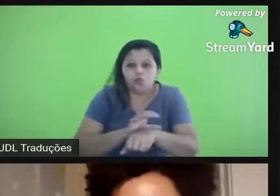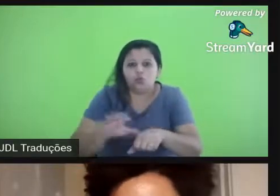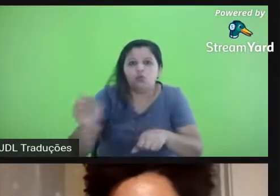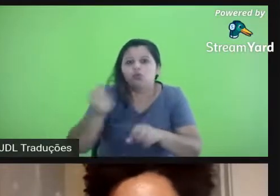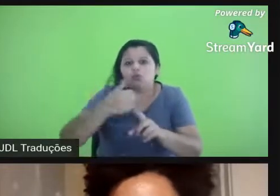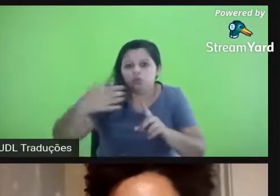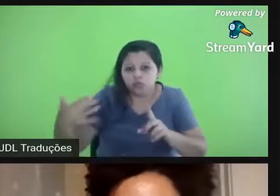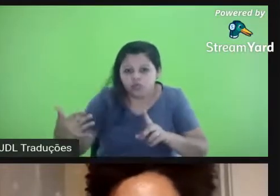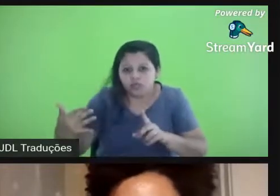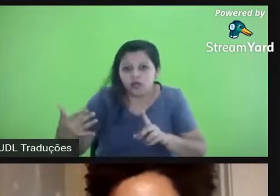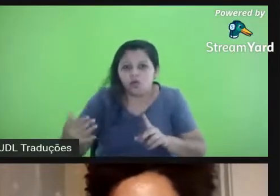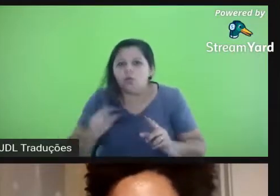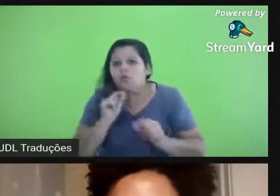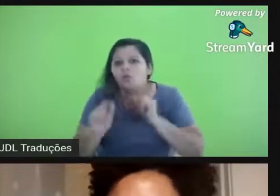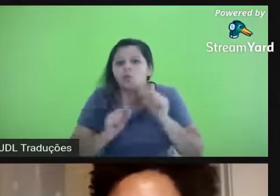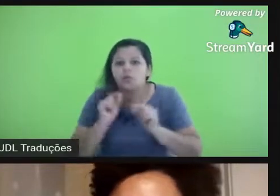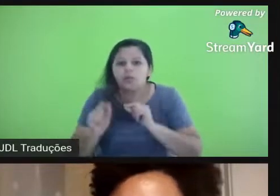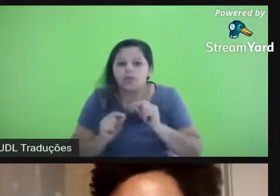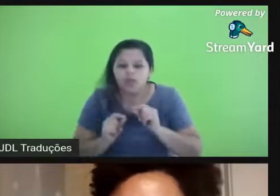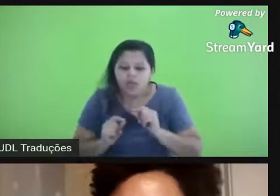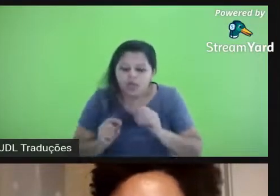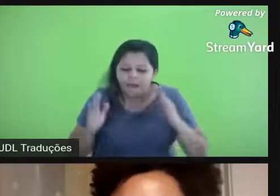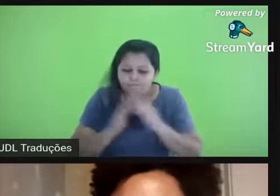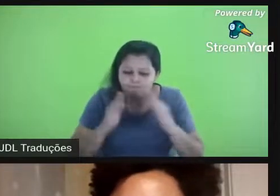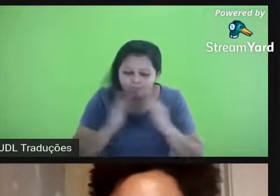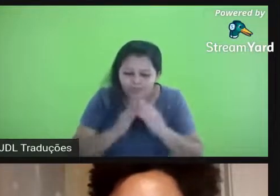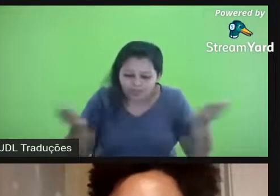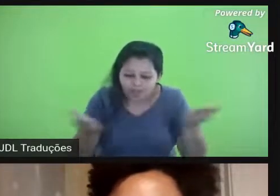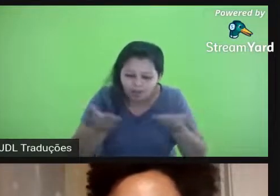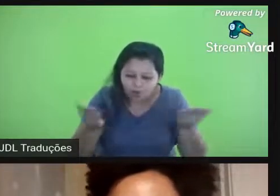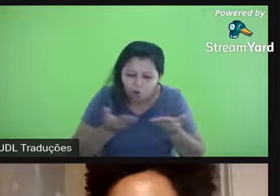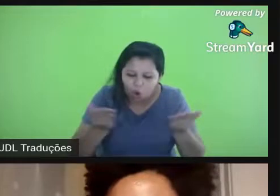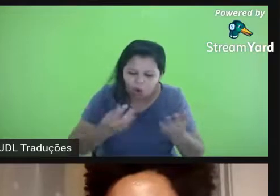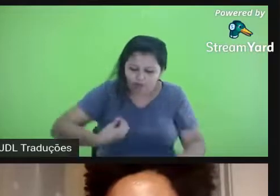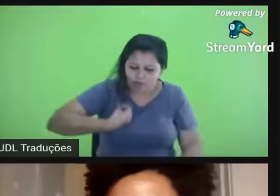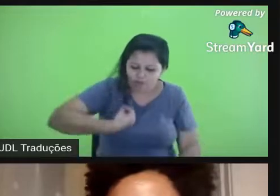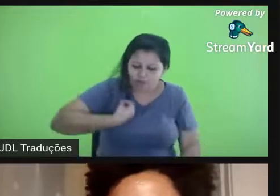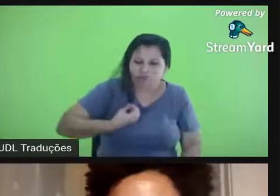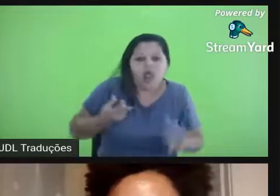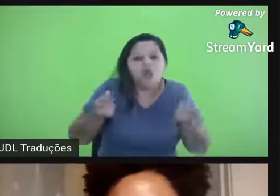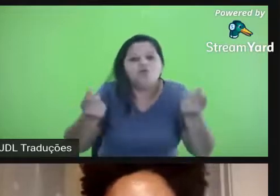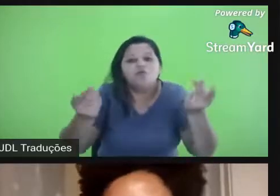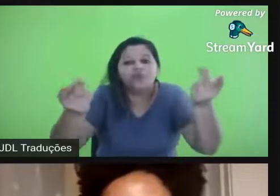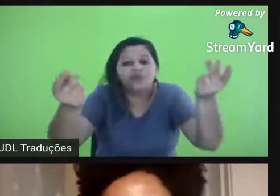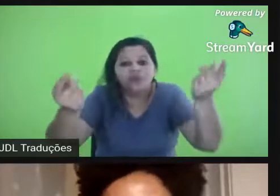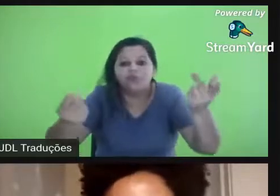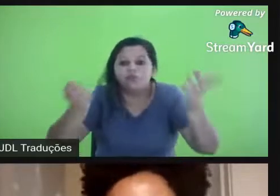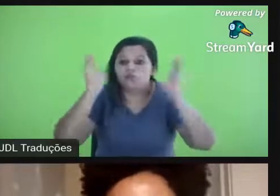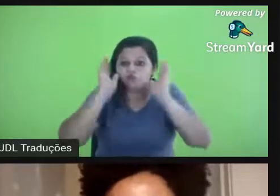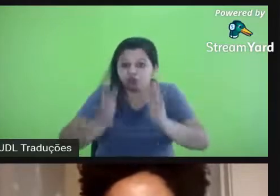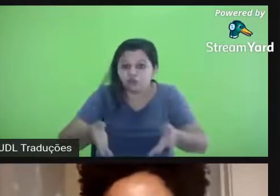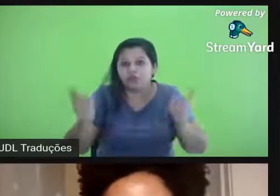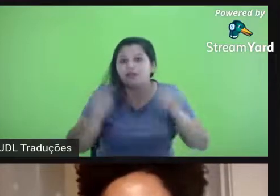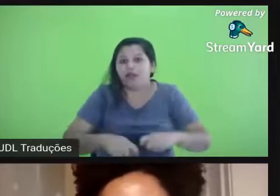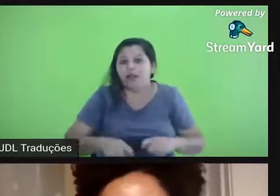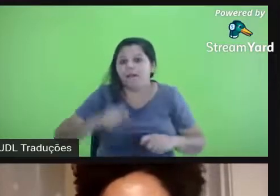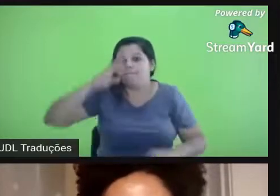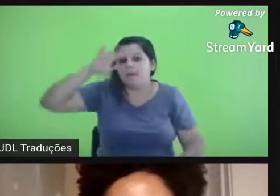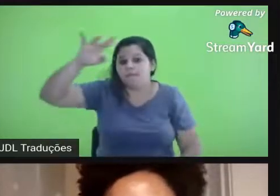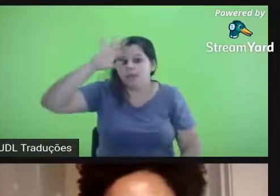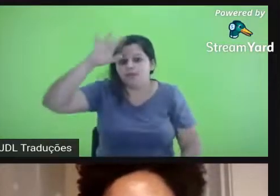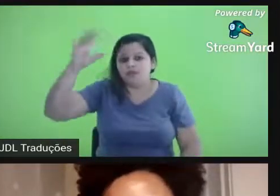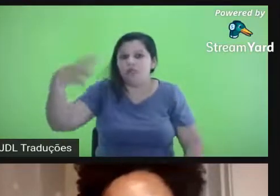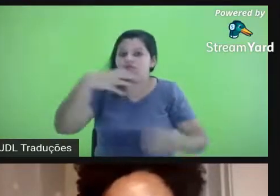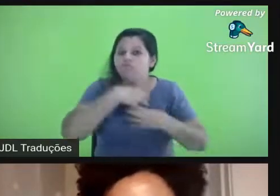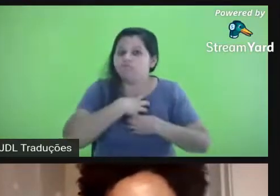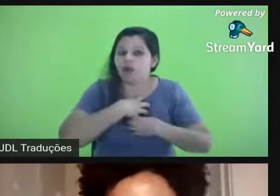imaginar o infinito, né? Dá para imaginar o impacto de uma disciplina dessa, né? Porque são sempre essas questões que